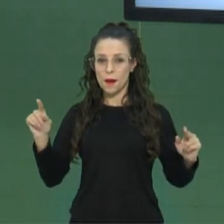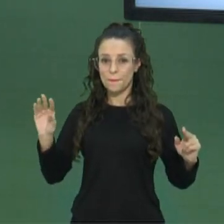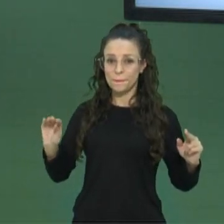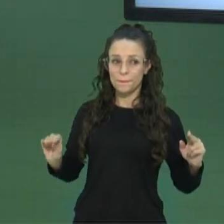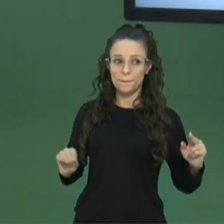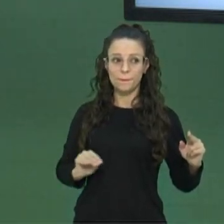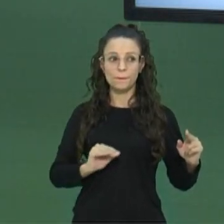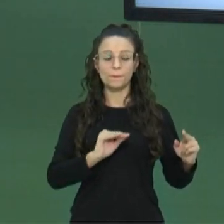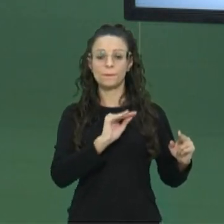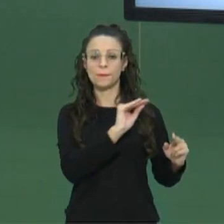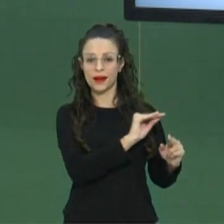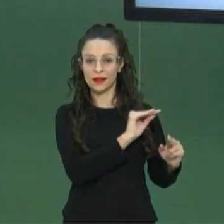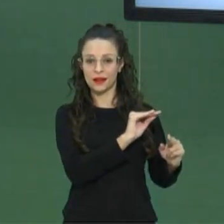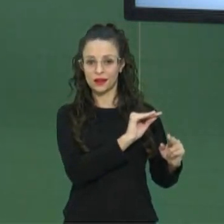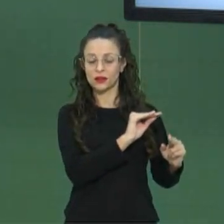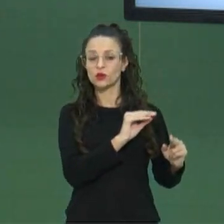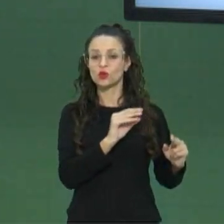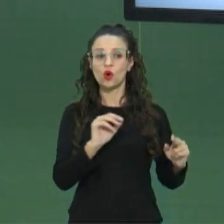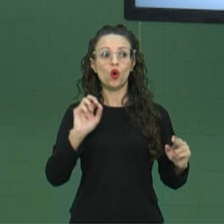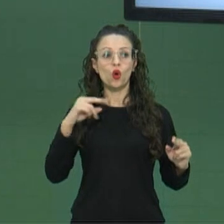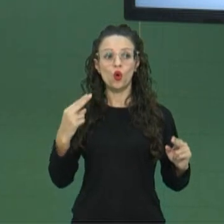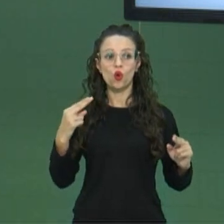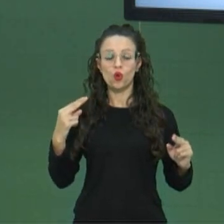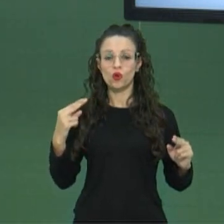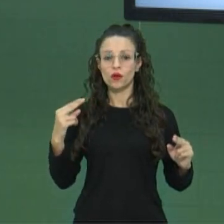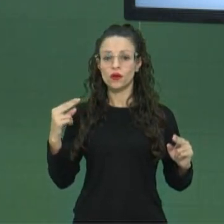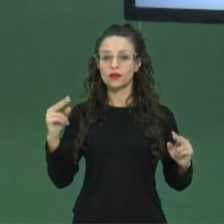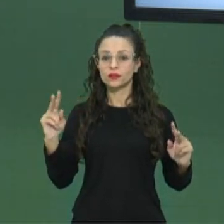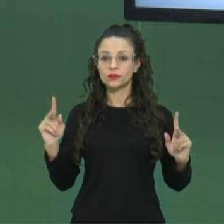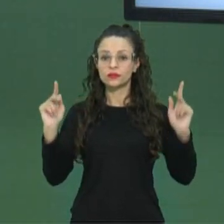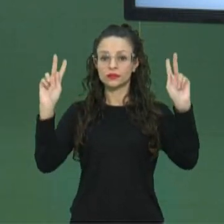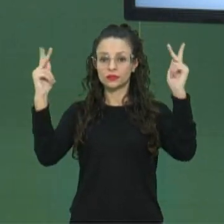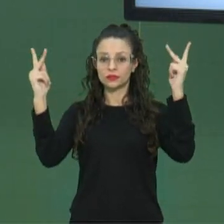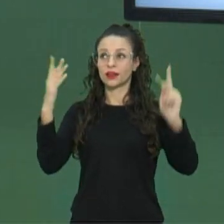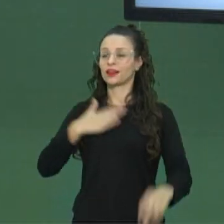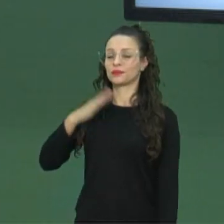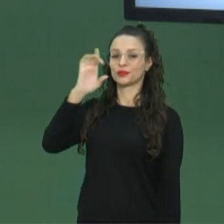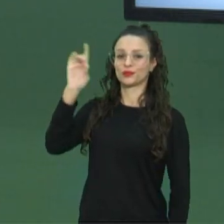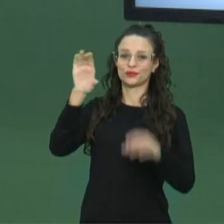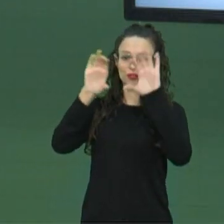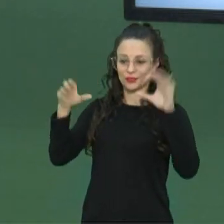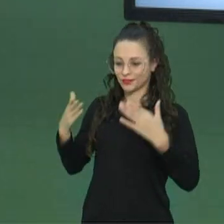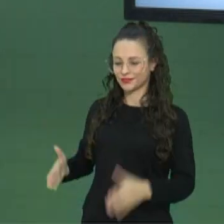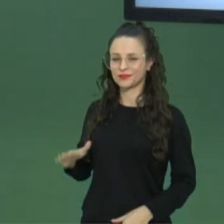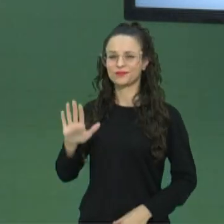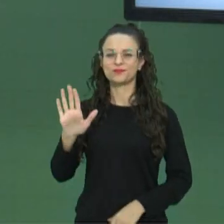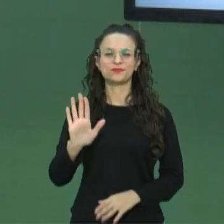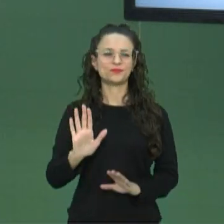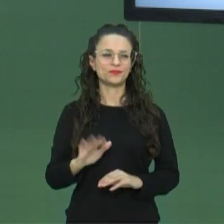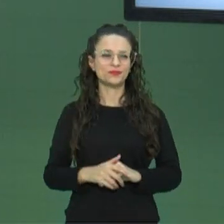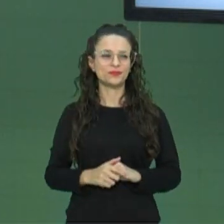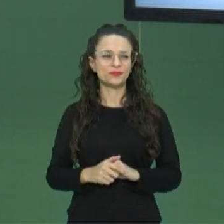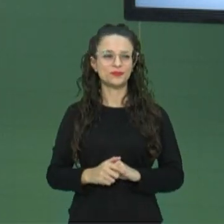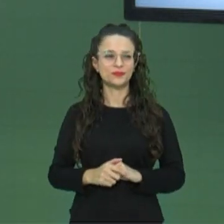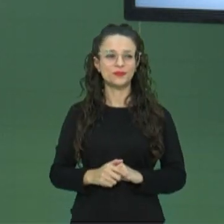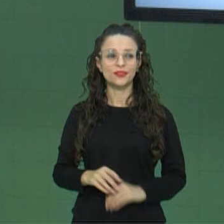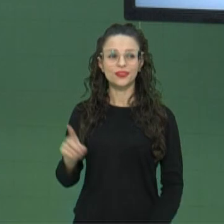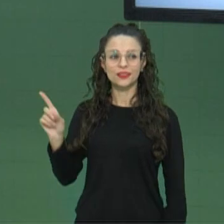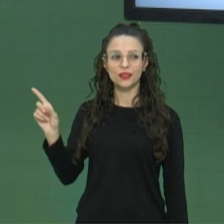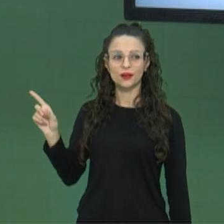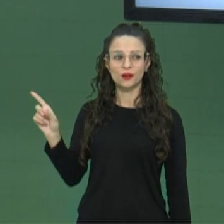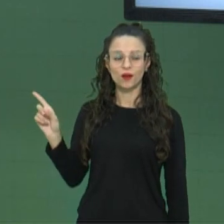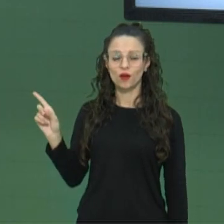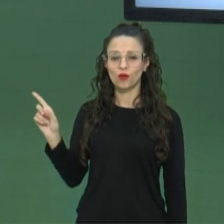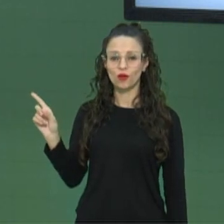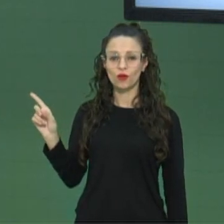Ou seja, os dois carbonos para baixo, os dois hidrogênios para cima, opa, meu Deus do céu, ninguém faz de conta que não aconteceu nada. Esses aqui,